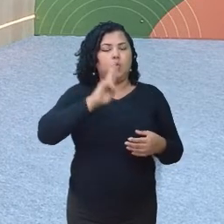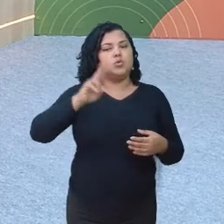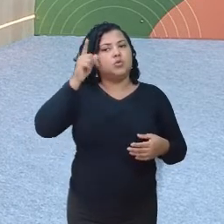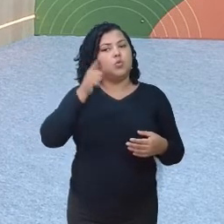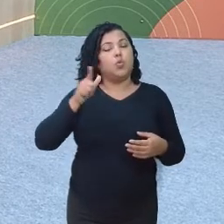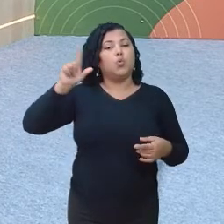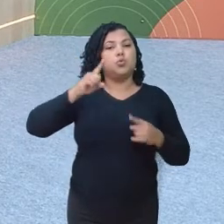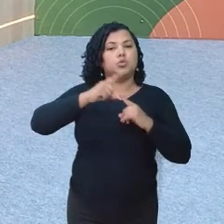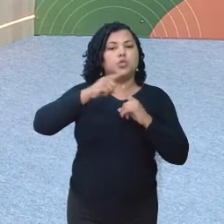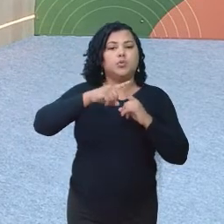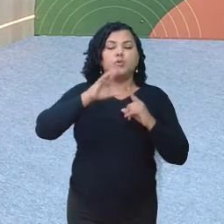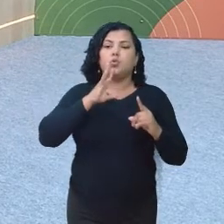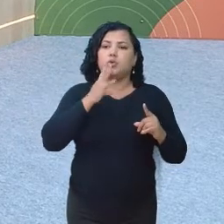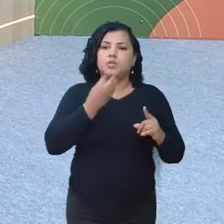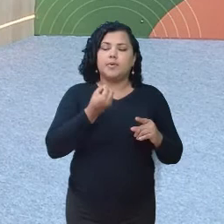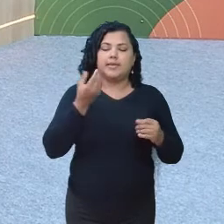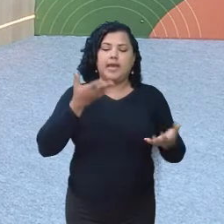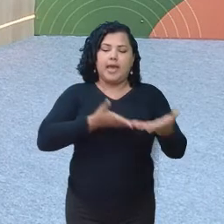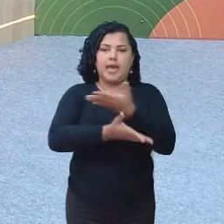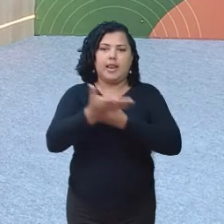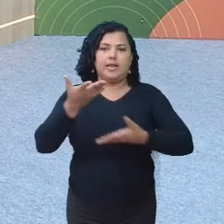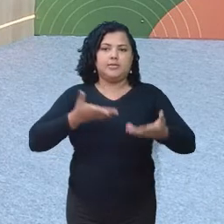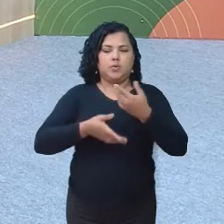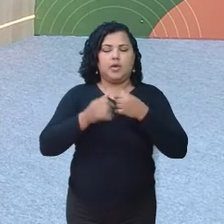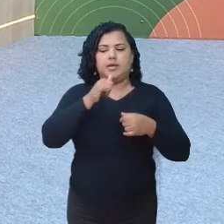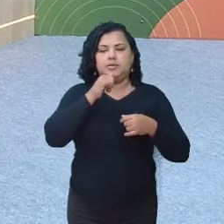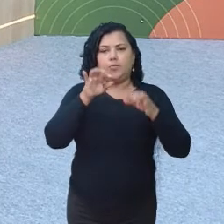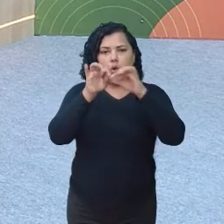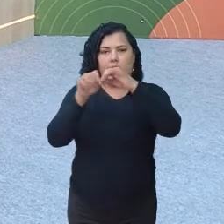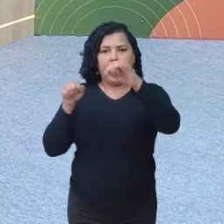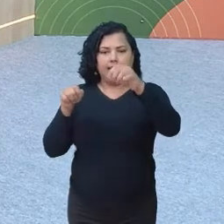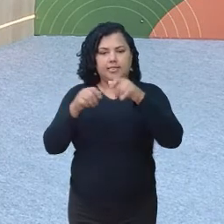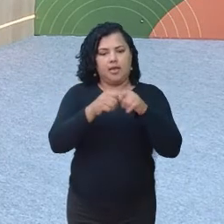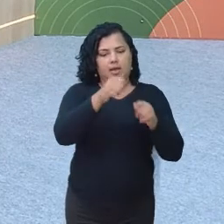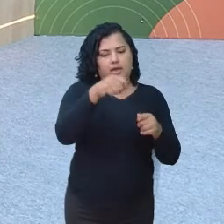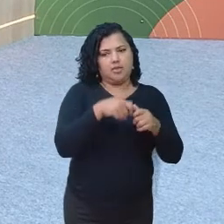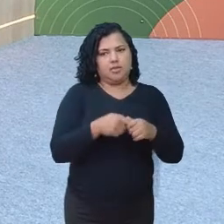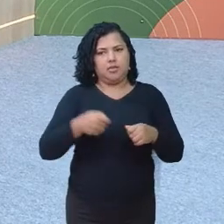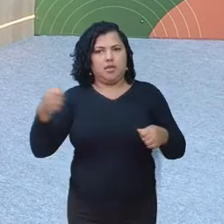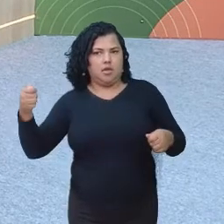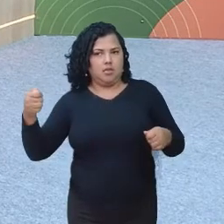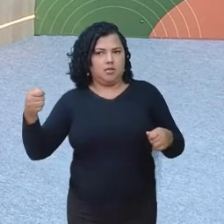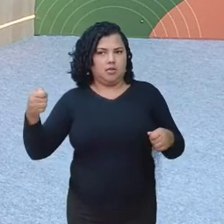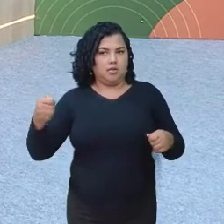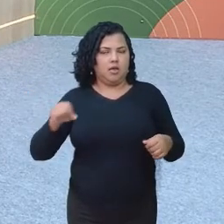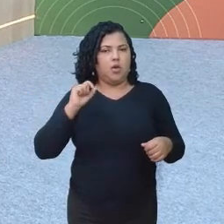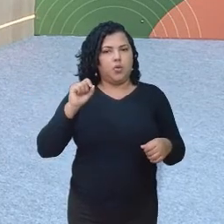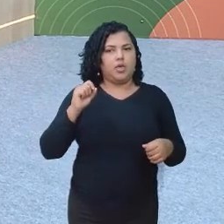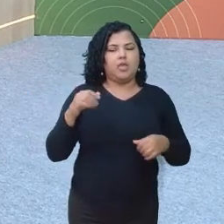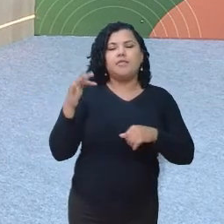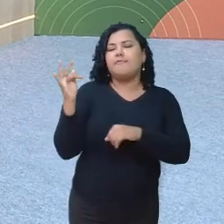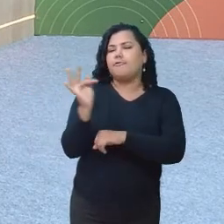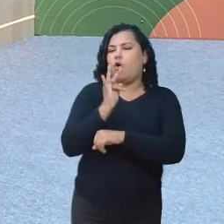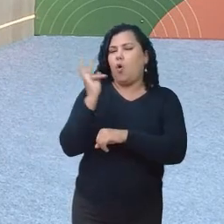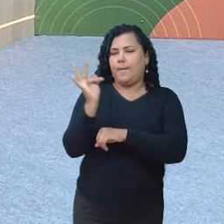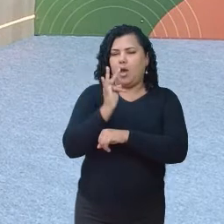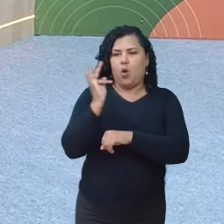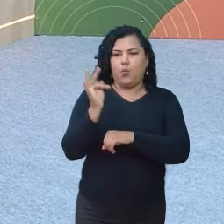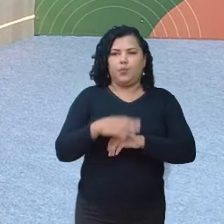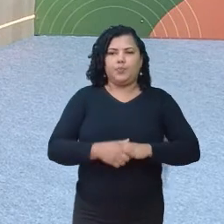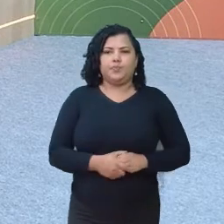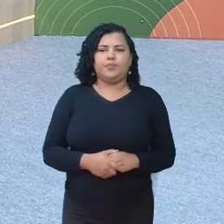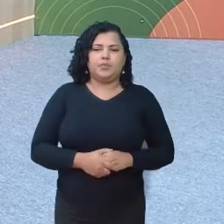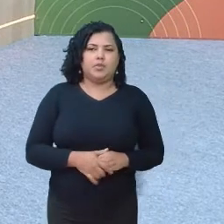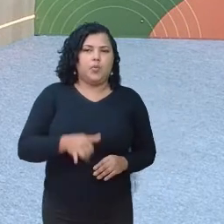que é a relação entre ângulos de retas paralelas. Nesse caso aqui é uma verificação mais formal. Nesse caso aí eu estou